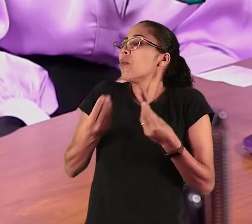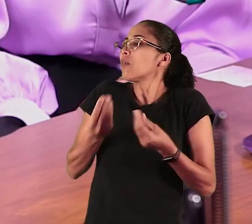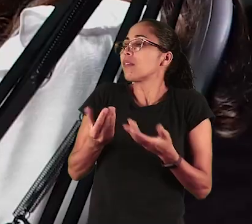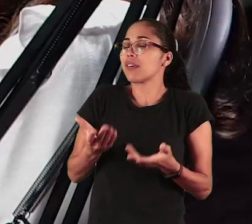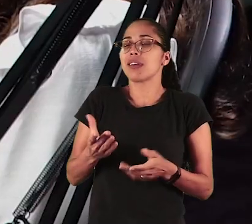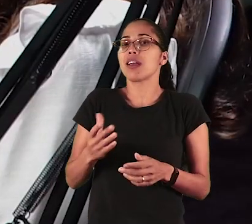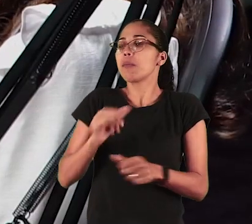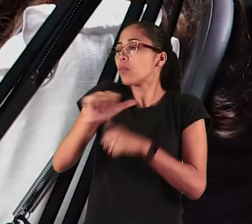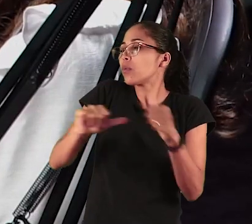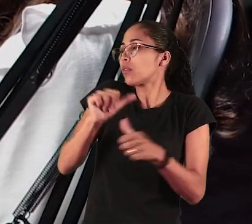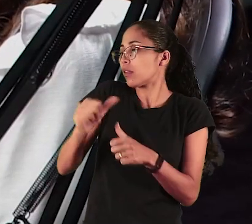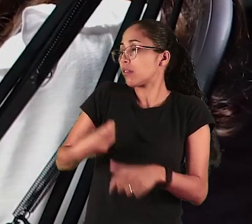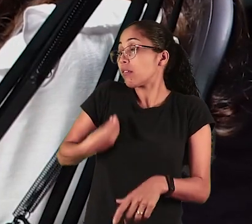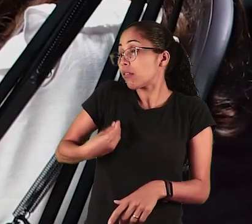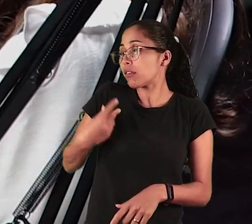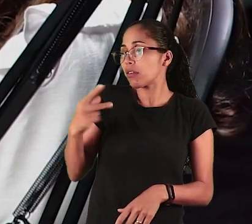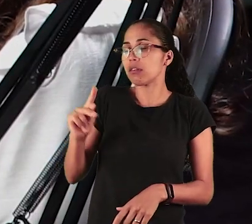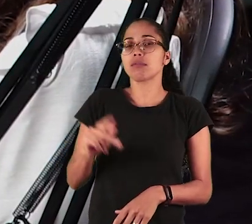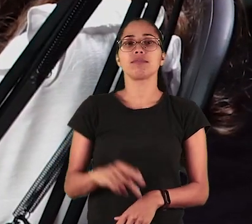vida